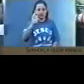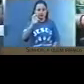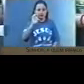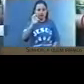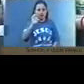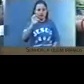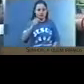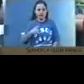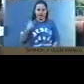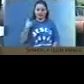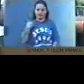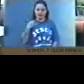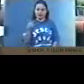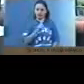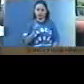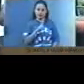Você usa a palavra